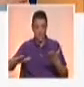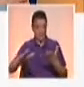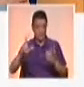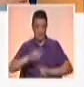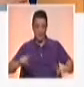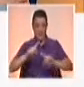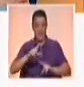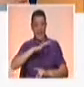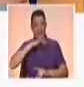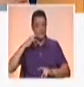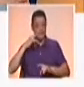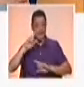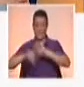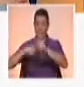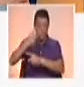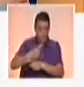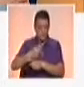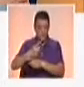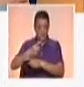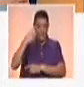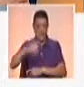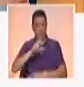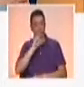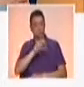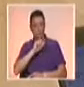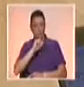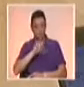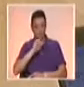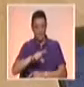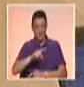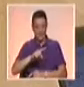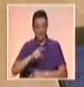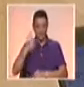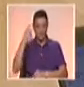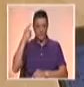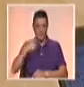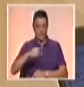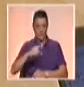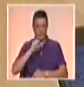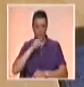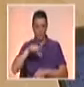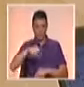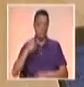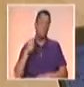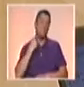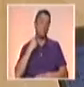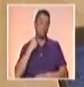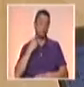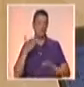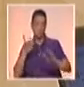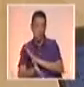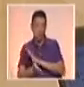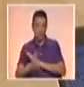É engraçado eu depois, mais tarde, ter esta possibilidade de poder ingressar neste curso e, de alguma